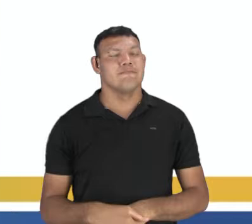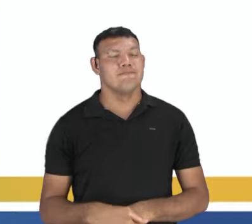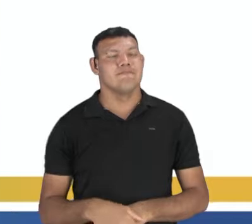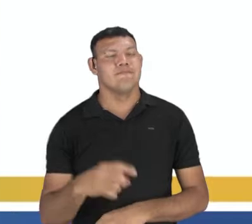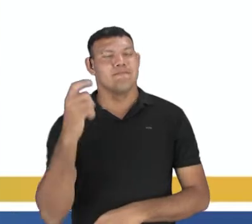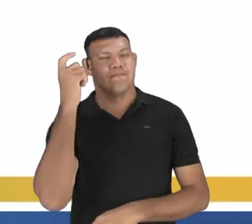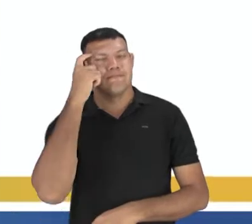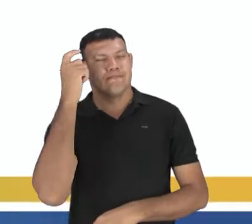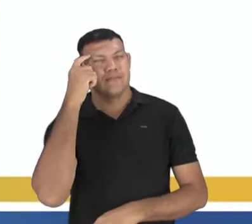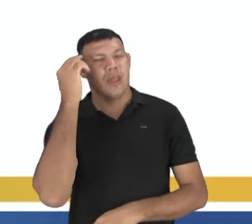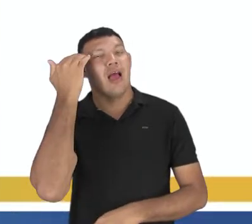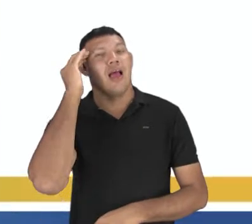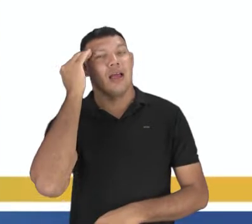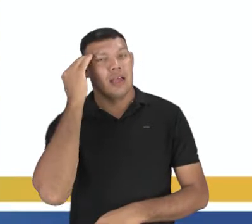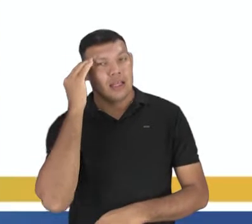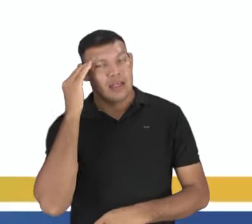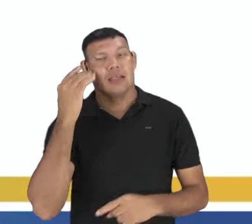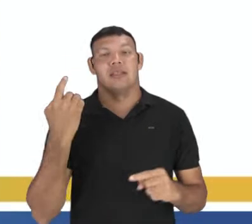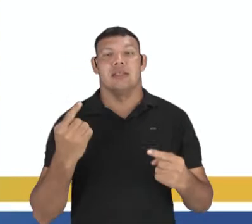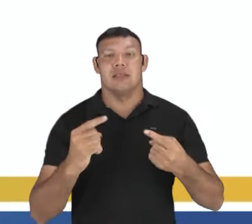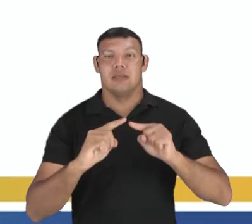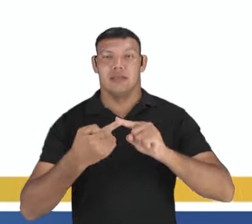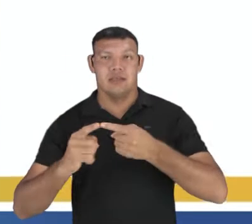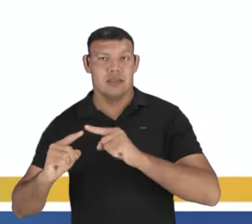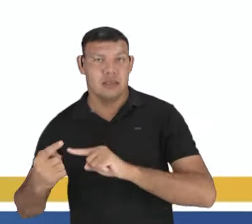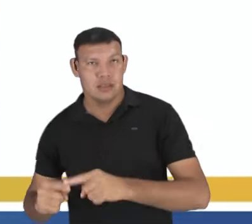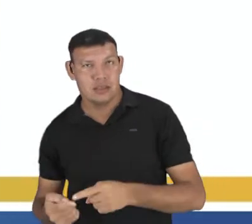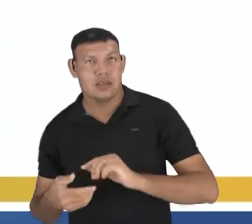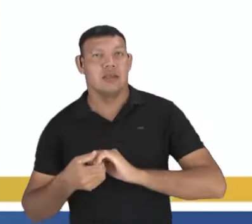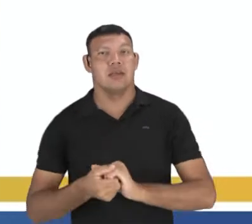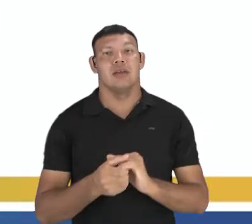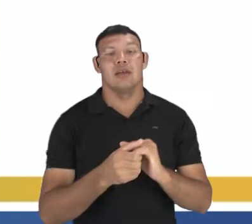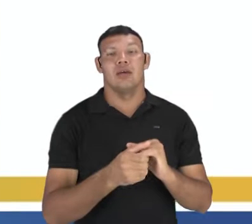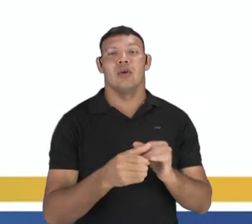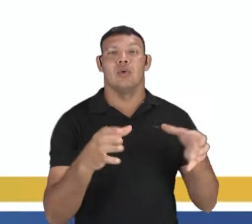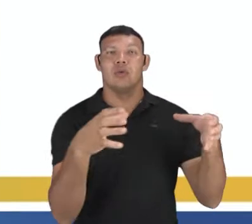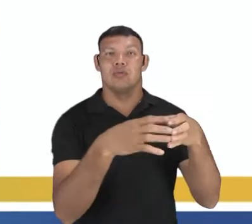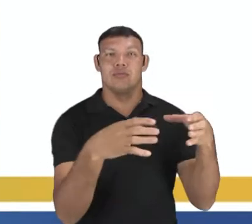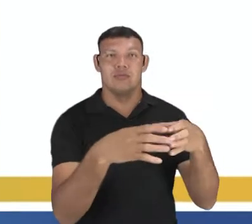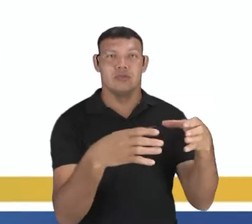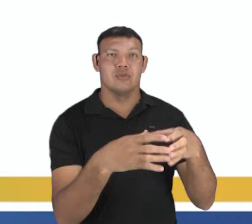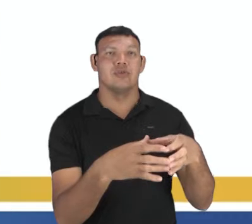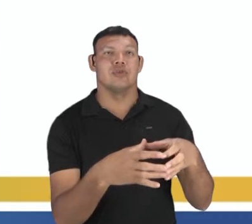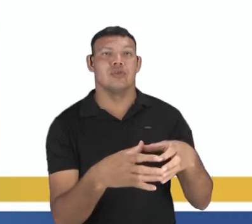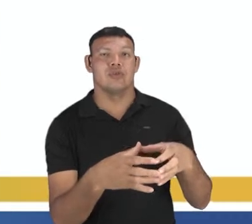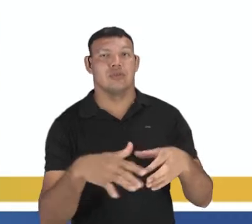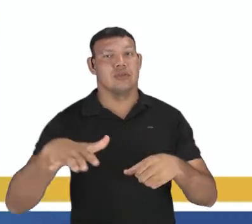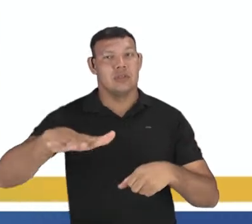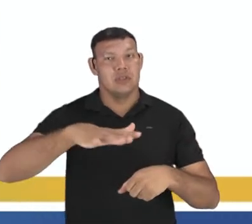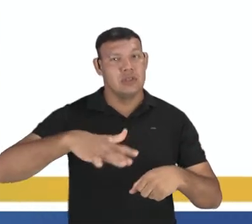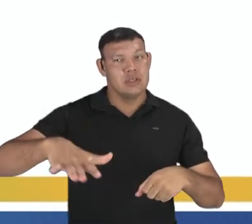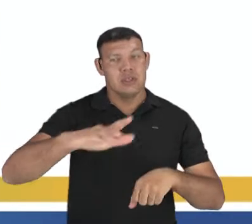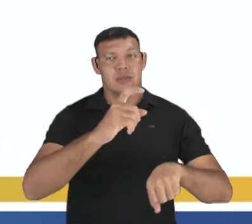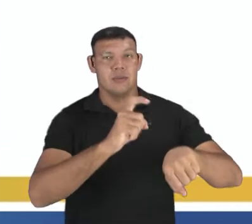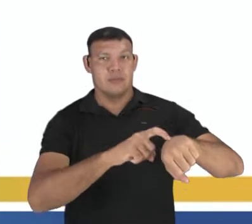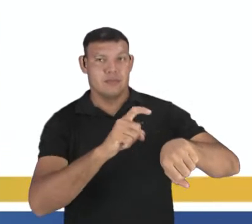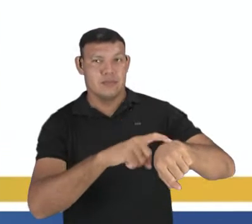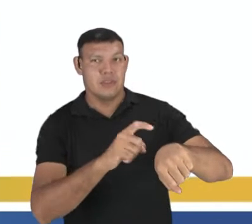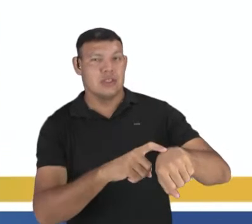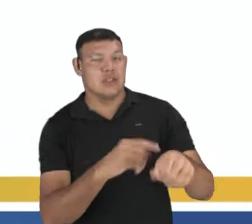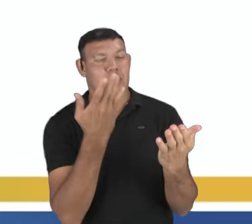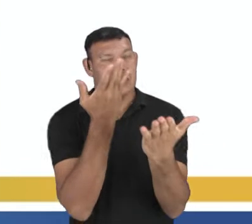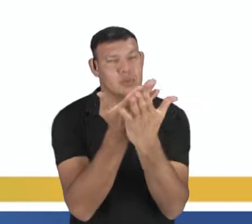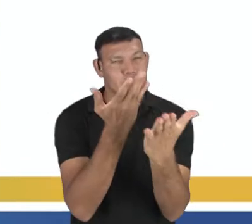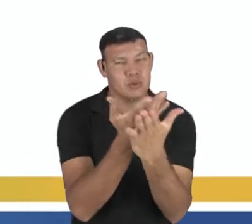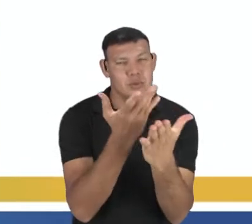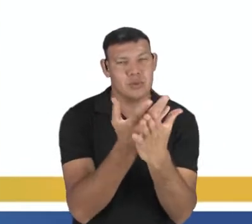de compreensão da matéria. Por exemplo, as categorias de espaço e tempo. Quando nós desenvolvemos um estudo sobre as micropartículas,